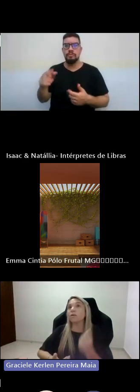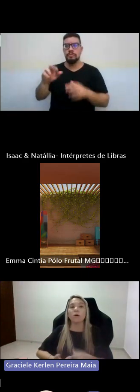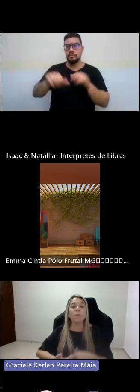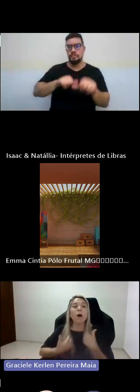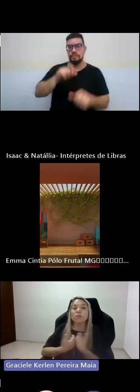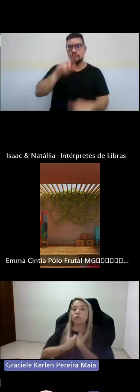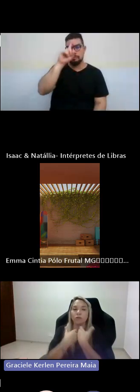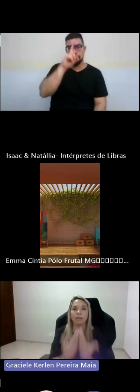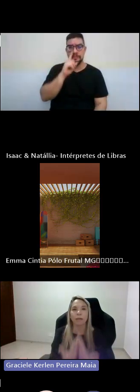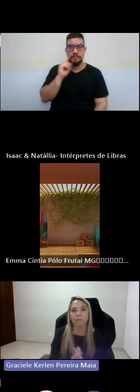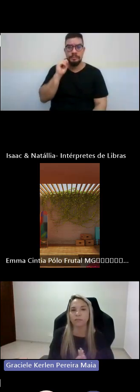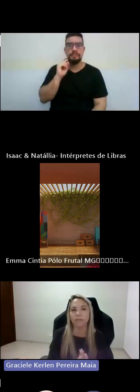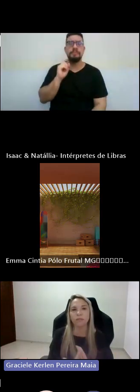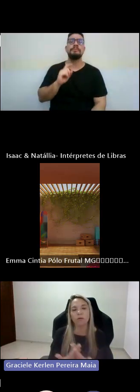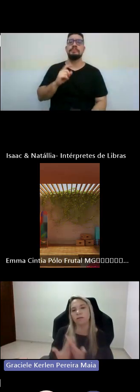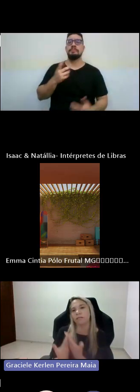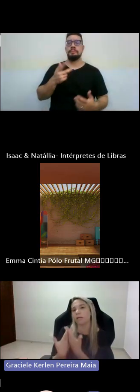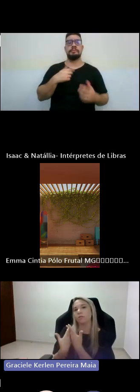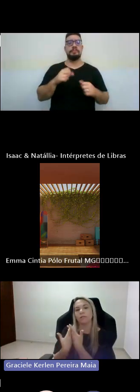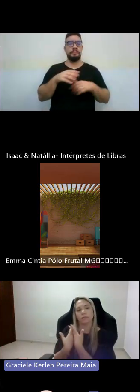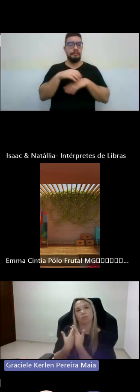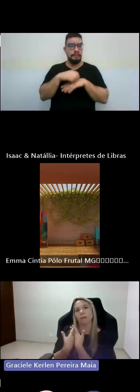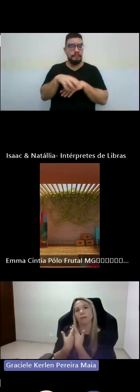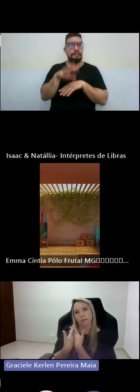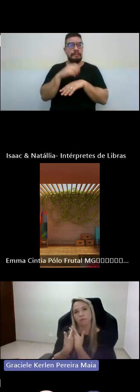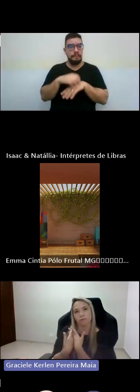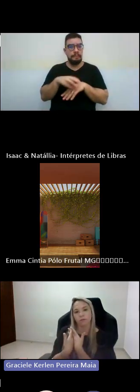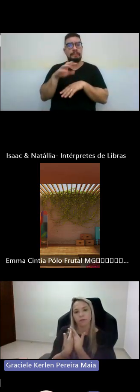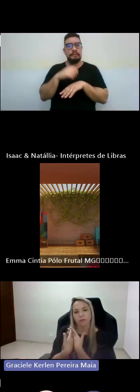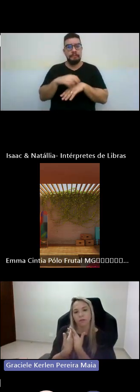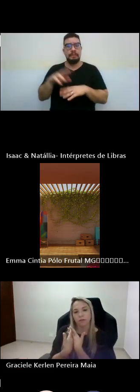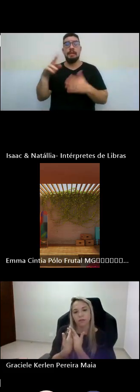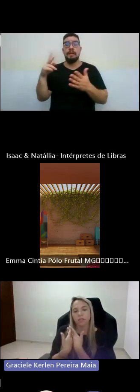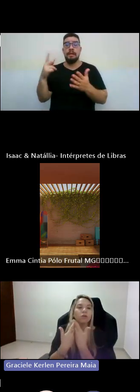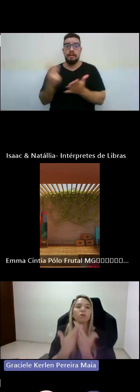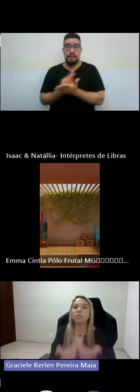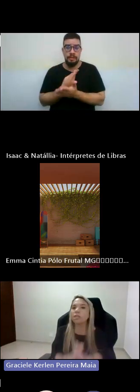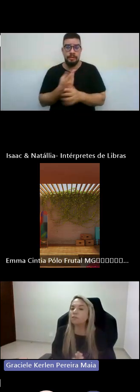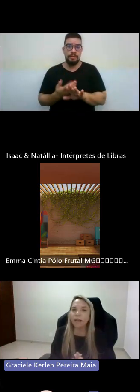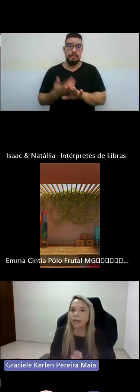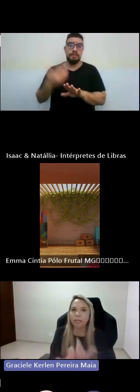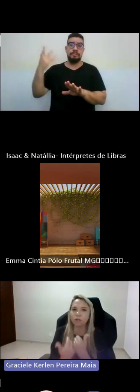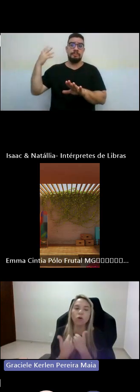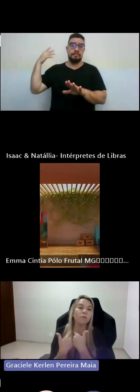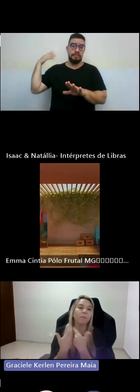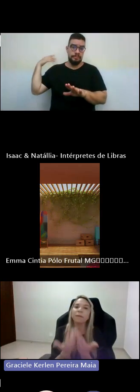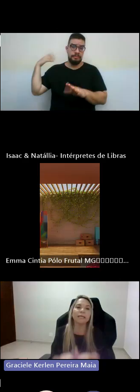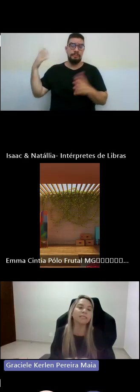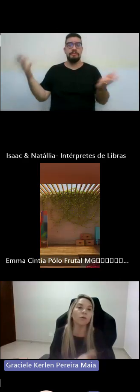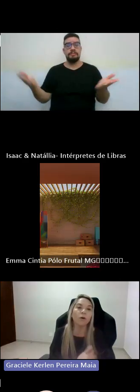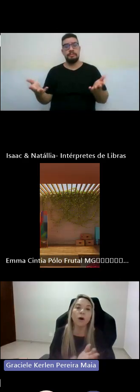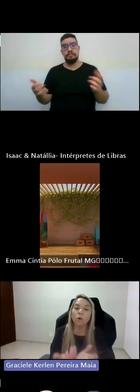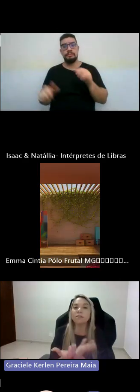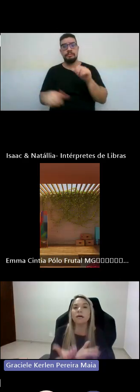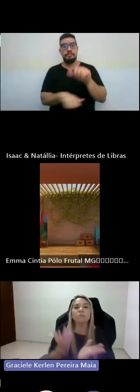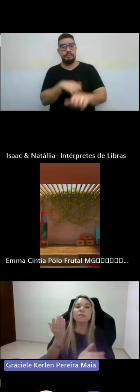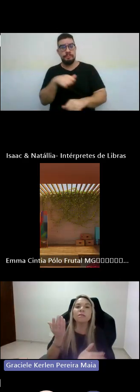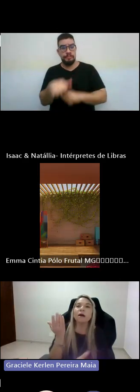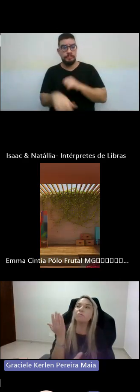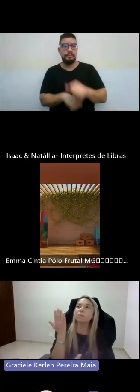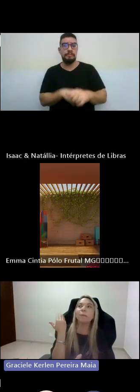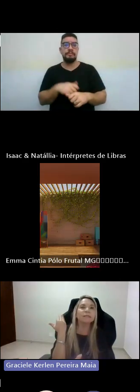Outra coisa, eu posso contar para vocês uma coisa que aconteceu no passado e que hoje é diferente, ou que permaneceu